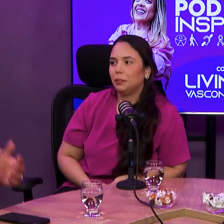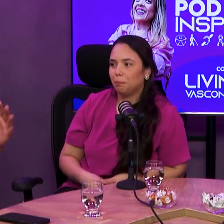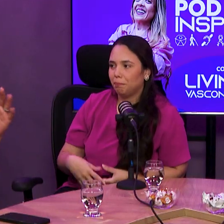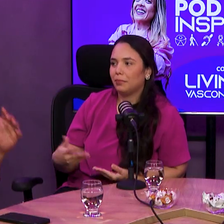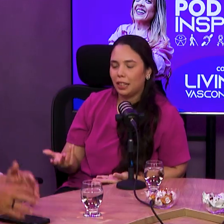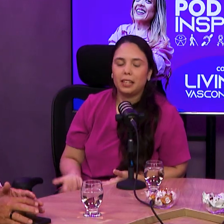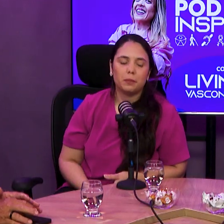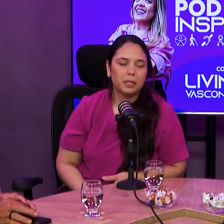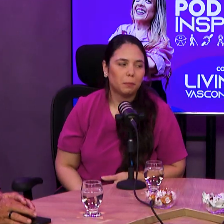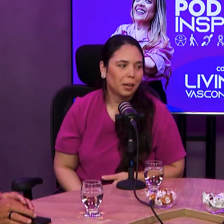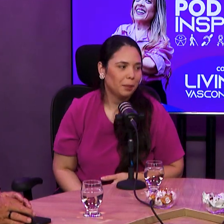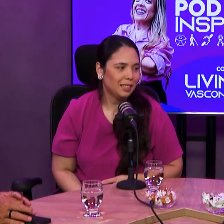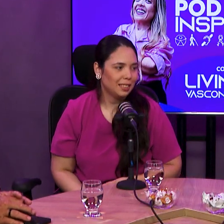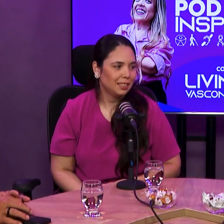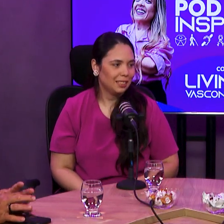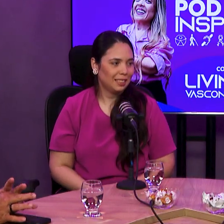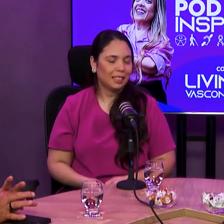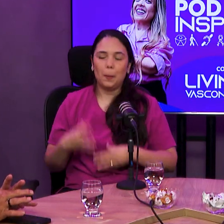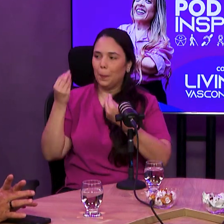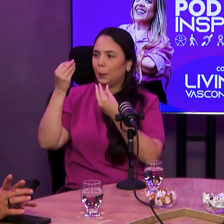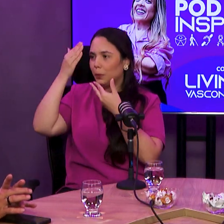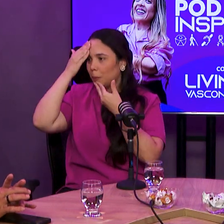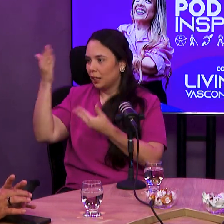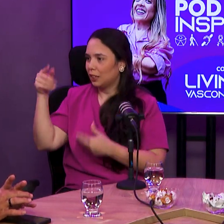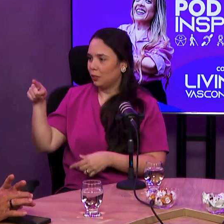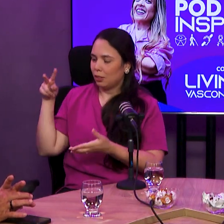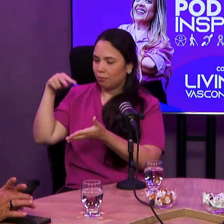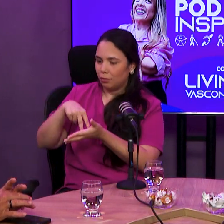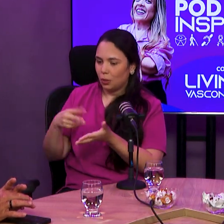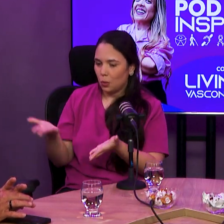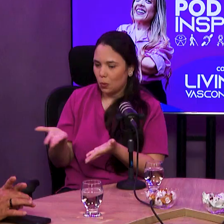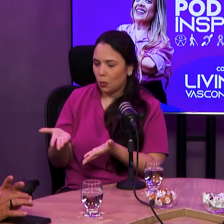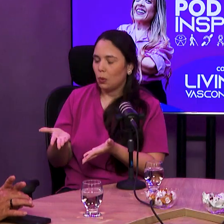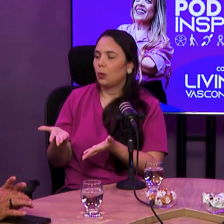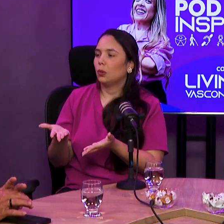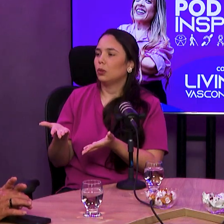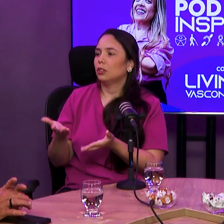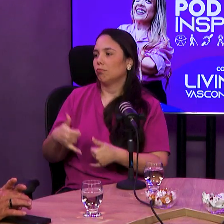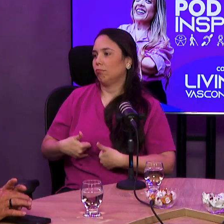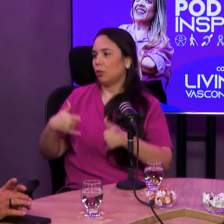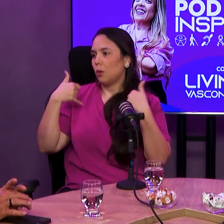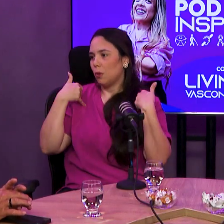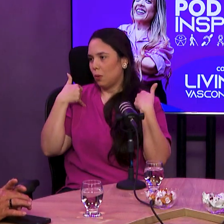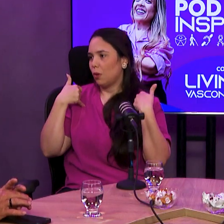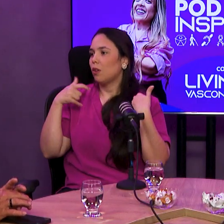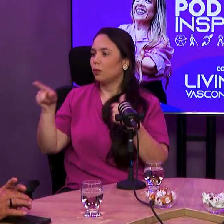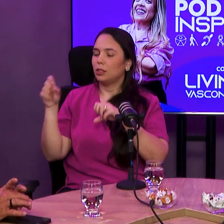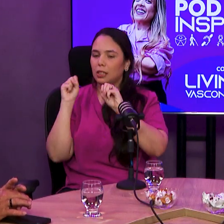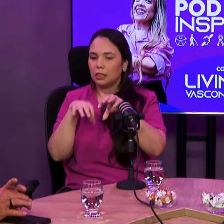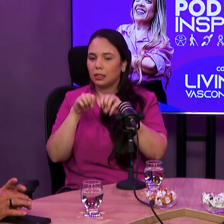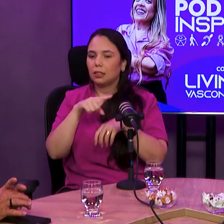verdade, é isso mesmo, parabéns. Muito obrigado por você estar aqui hoje com a gente. É uma honra, você nos